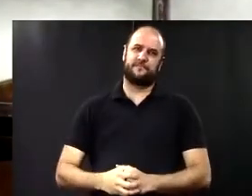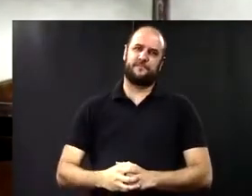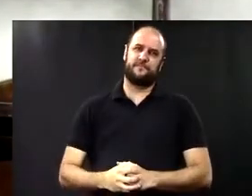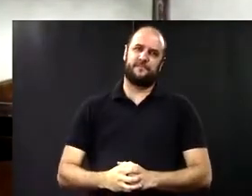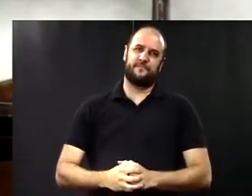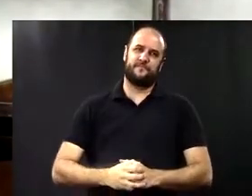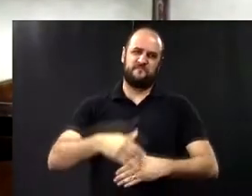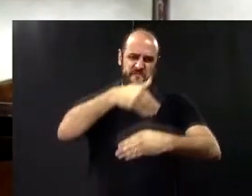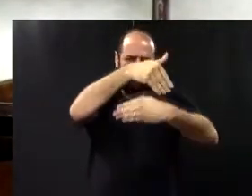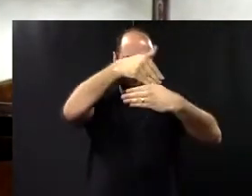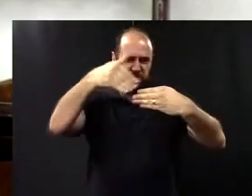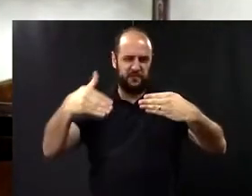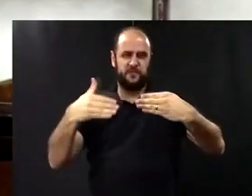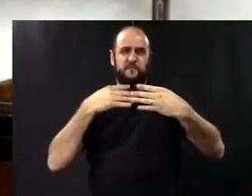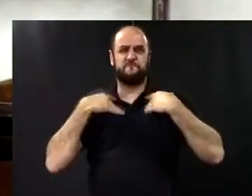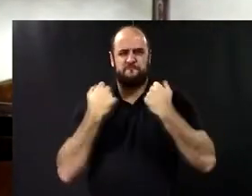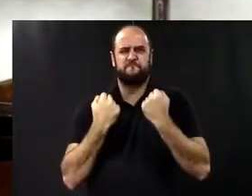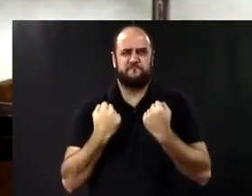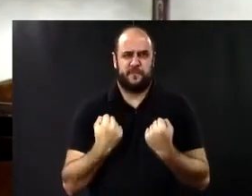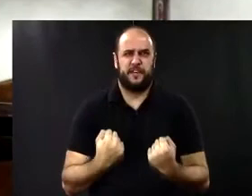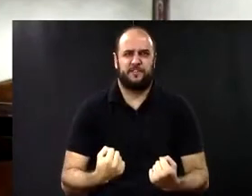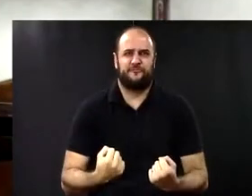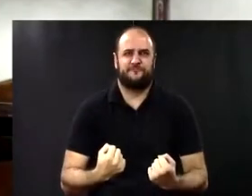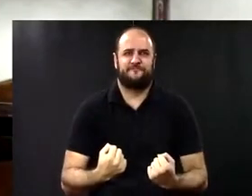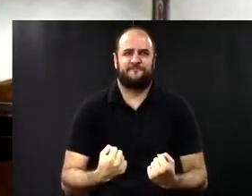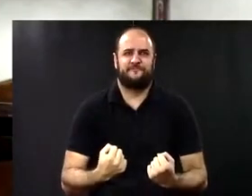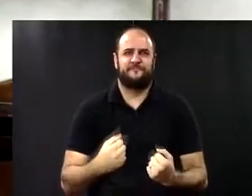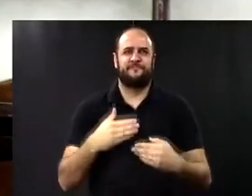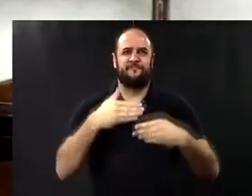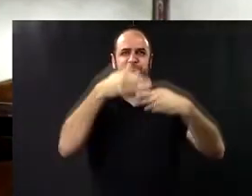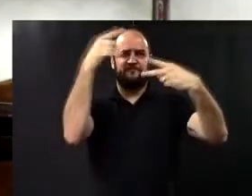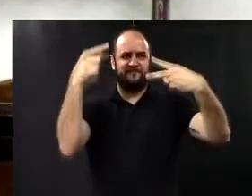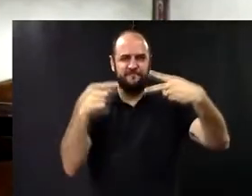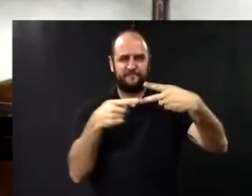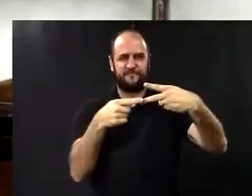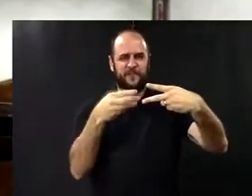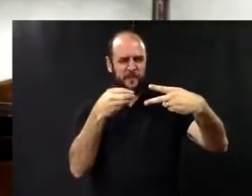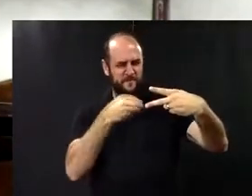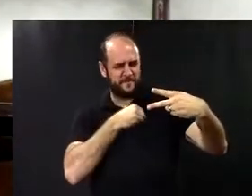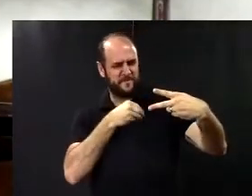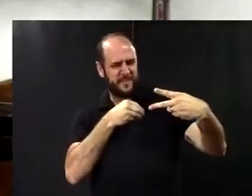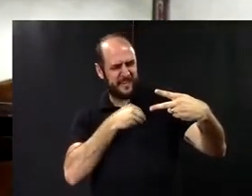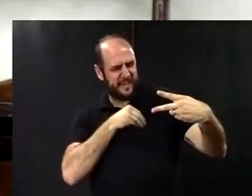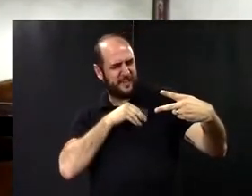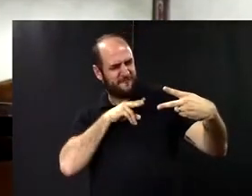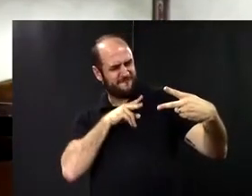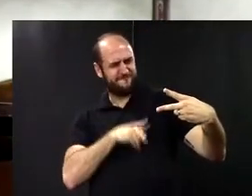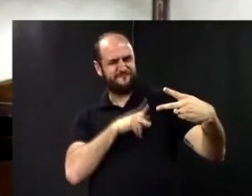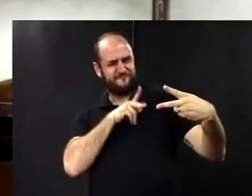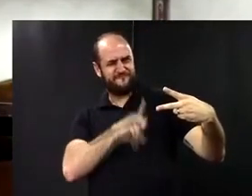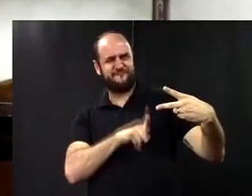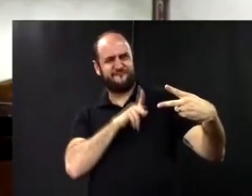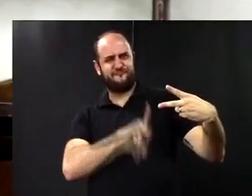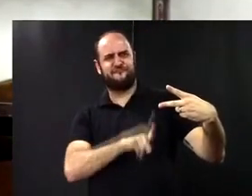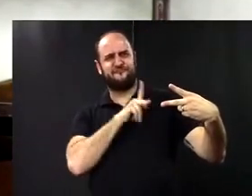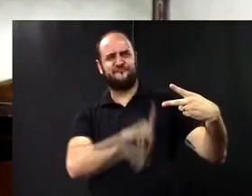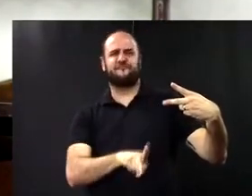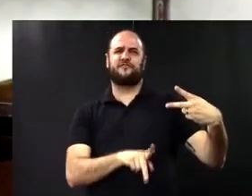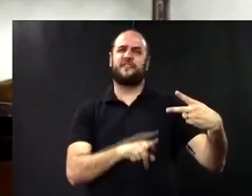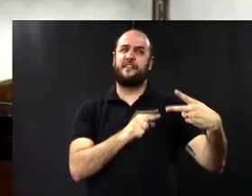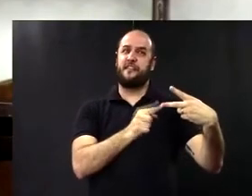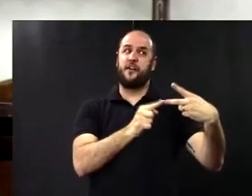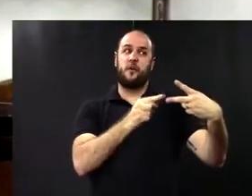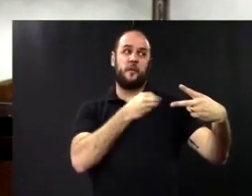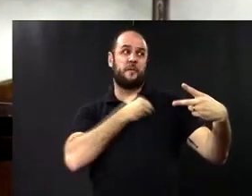o sobrepeso e também aquele pecado que tenazmente nos assedia, aquele